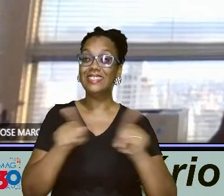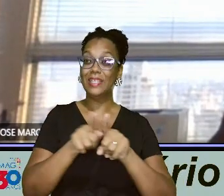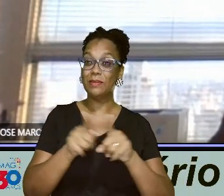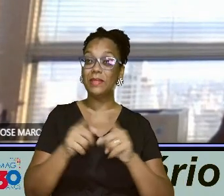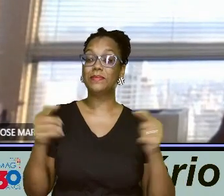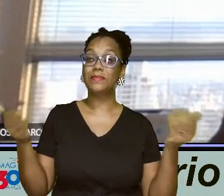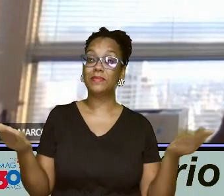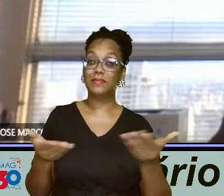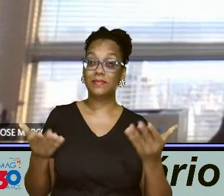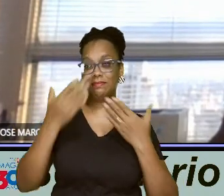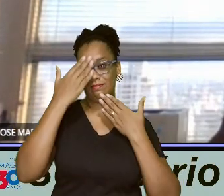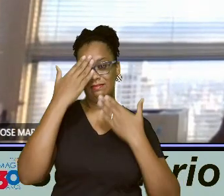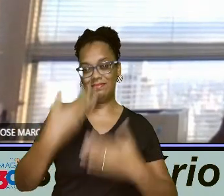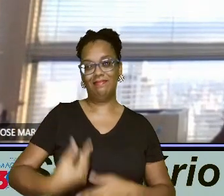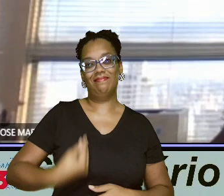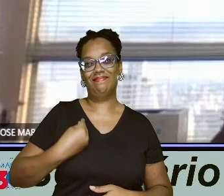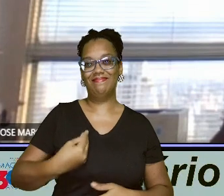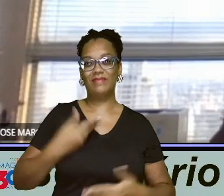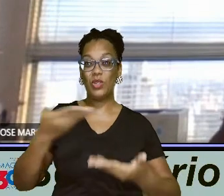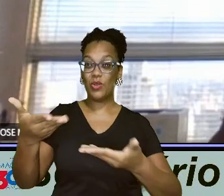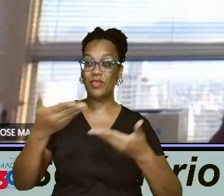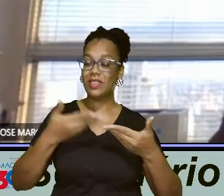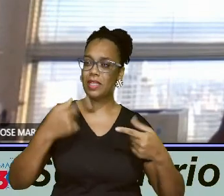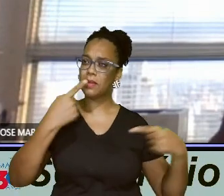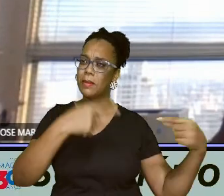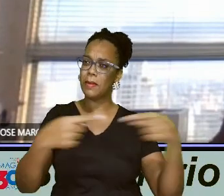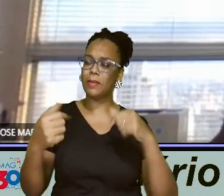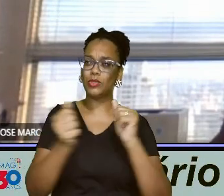nossas convidadas que vão debater junto aqui, a professora Suzana